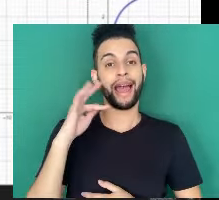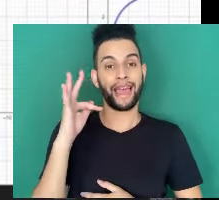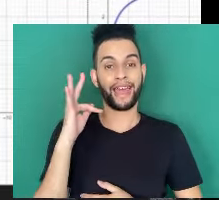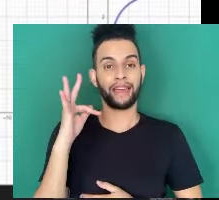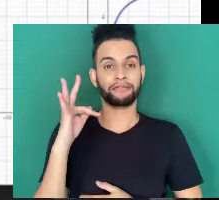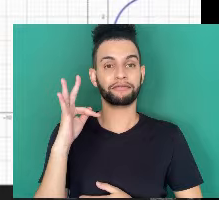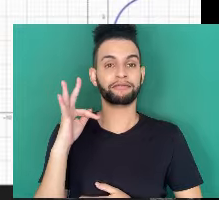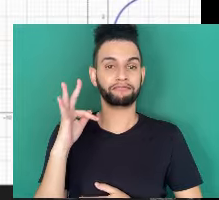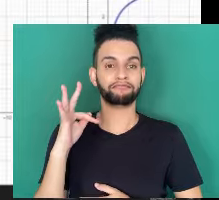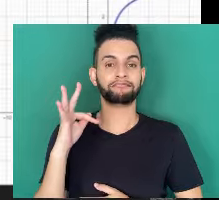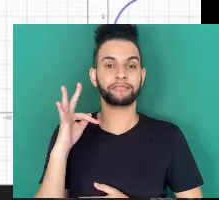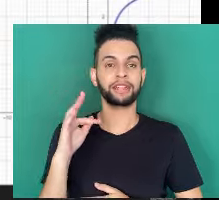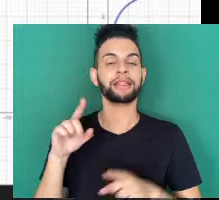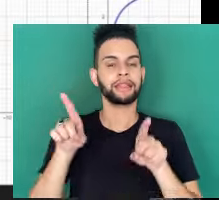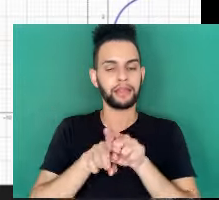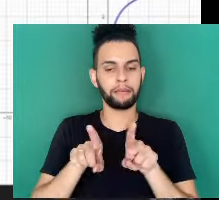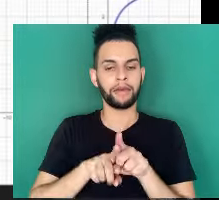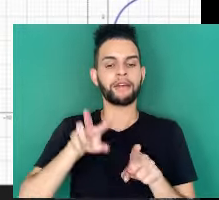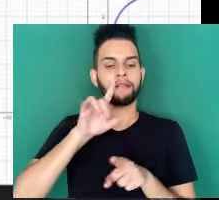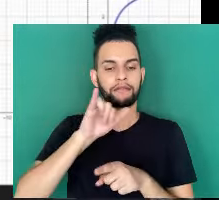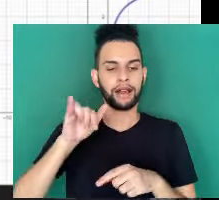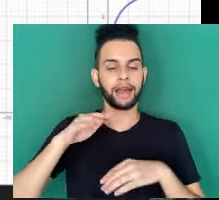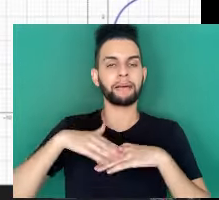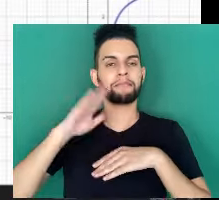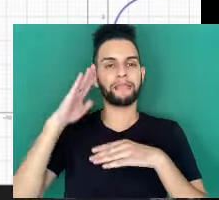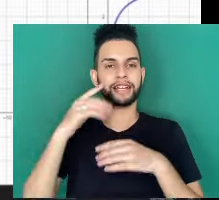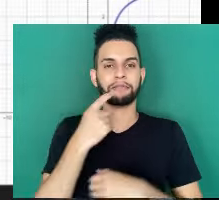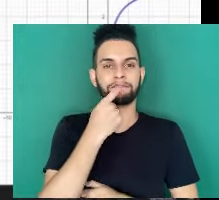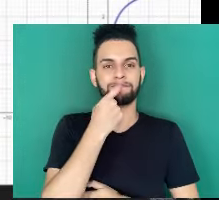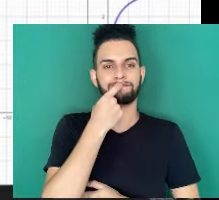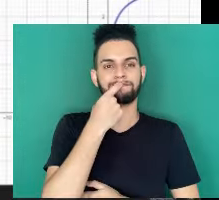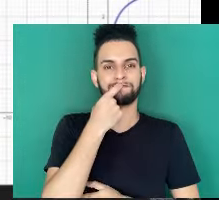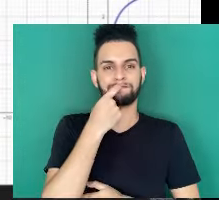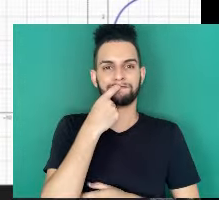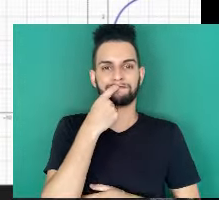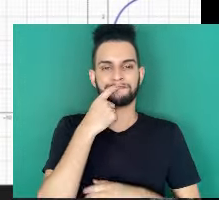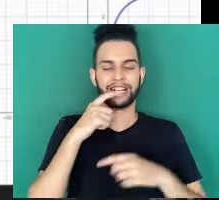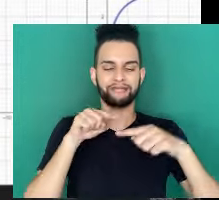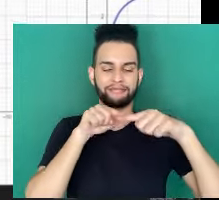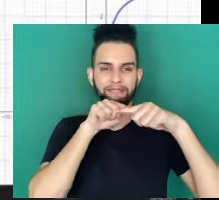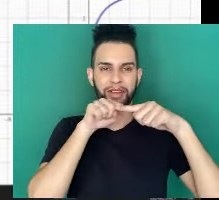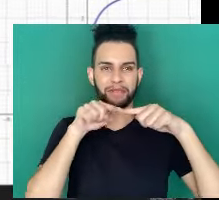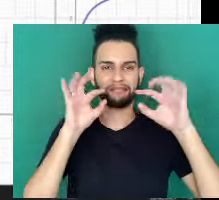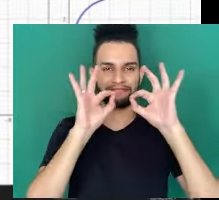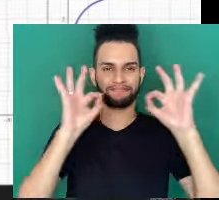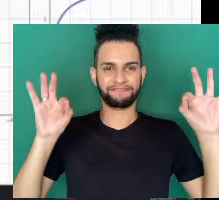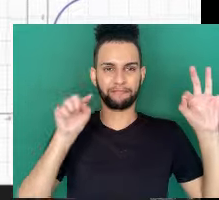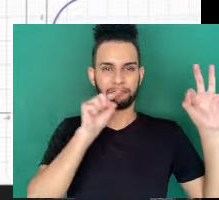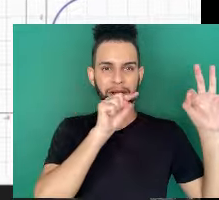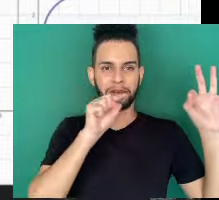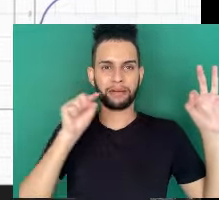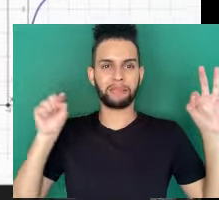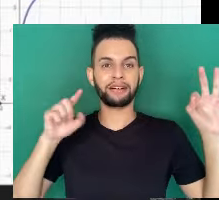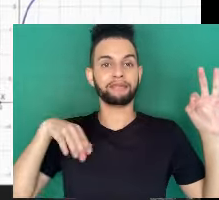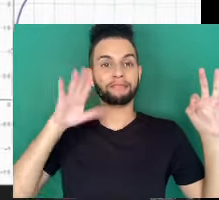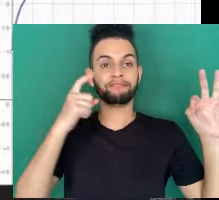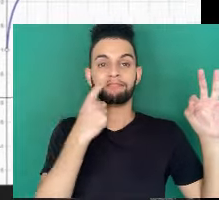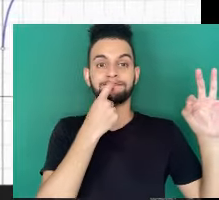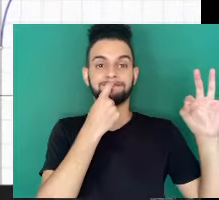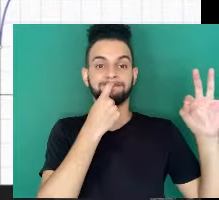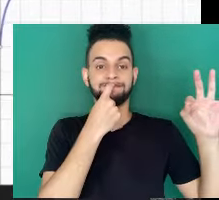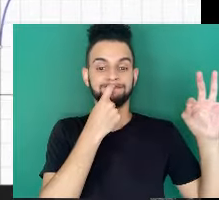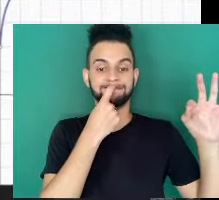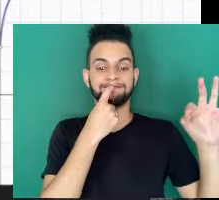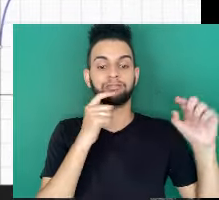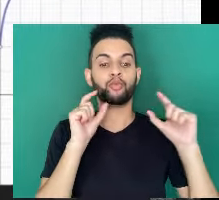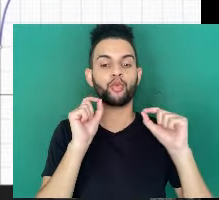se aproximando da mesma reta horizontal. Tá? Então, o que parece que vai